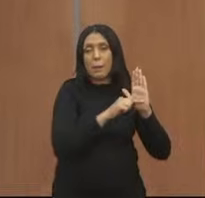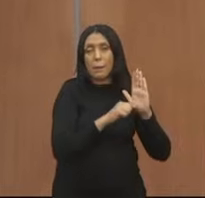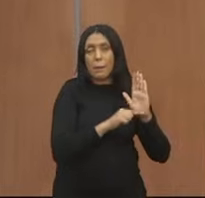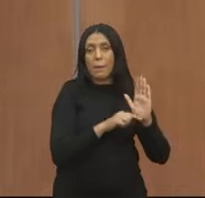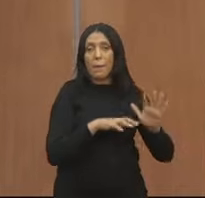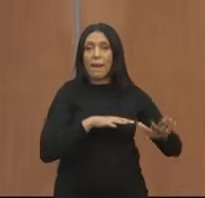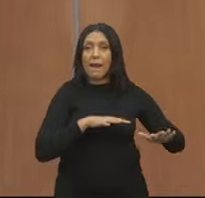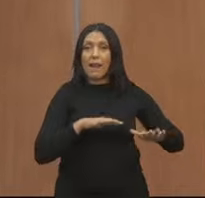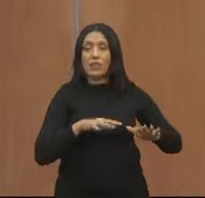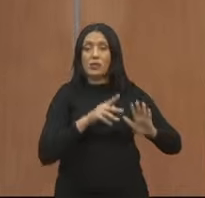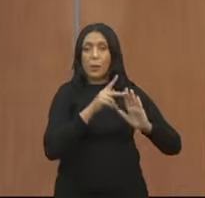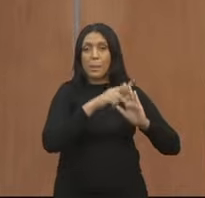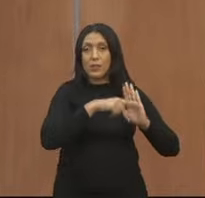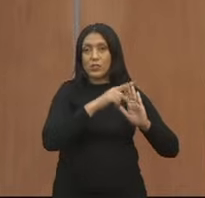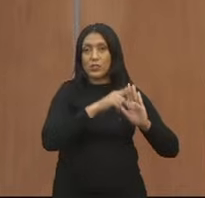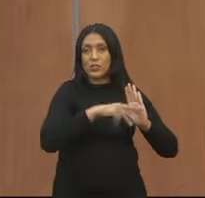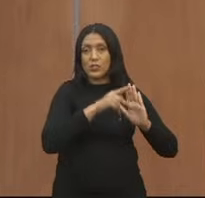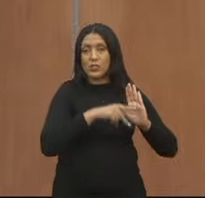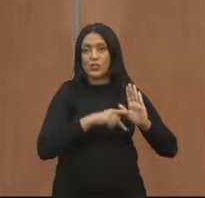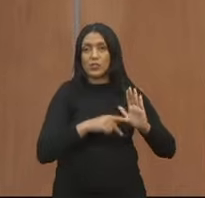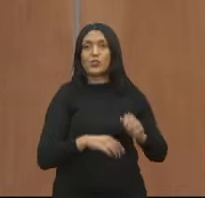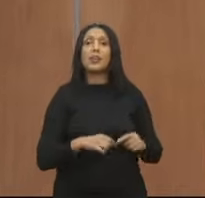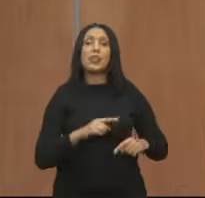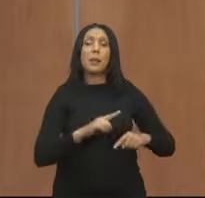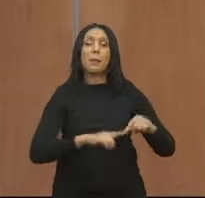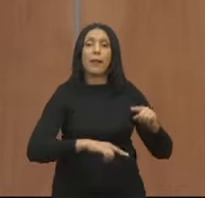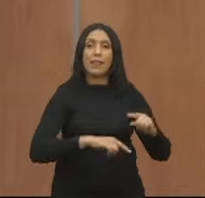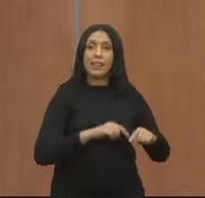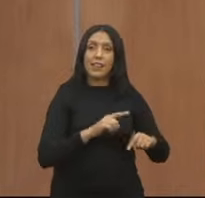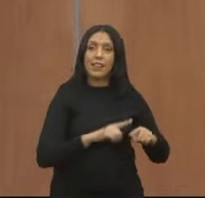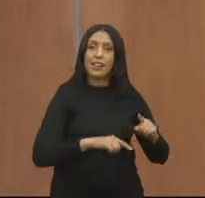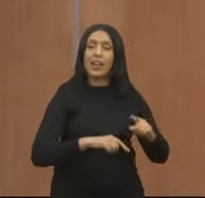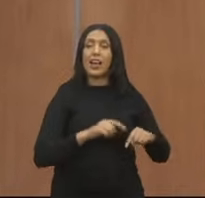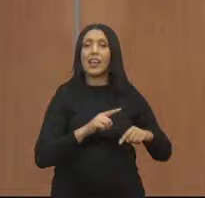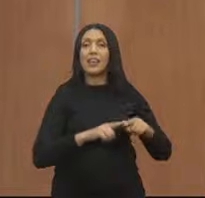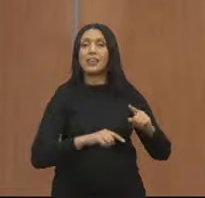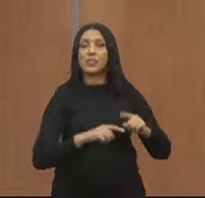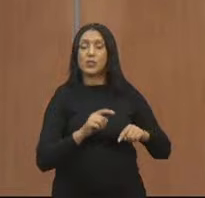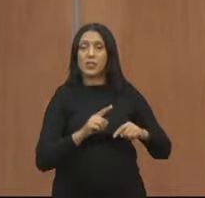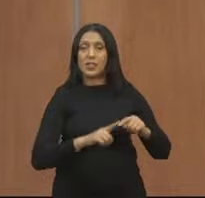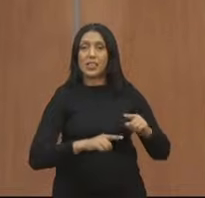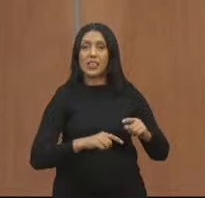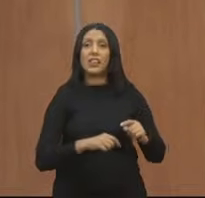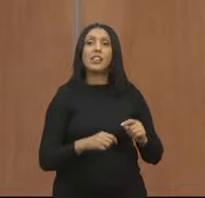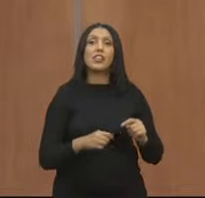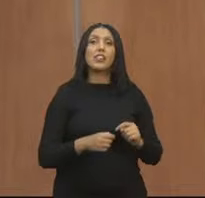permanente e outros serviços de pessoa jurídica na ação